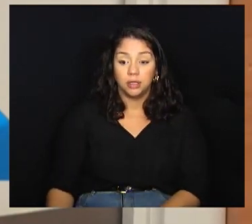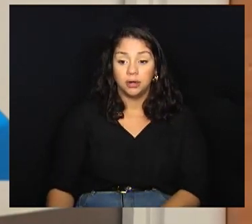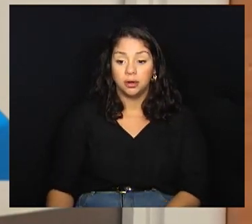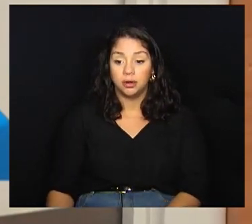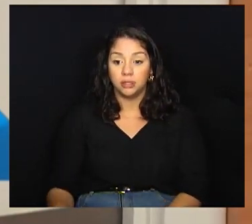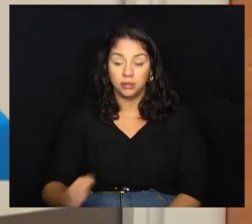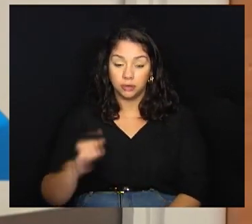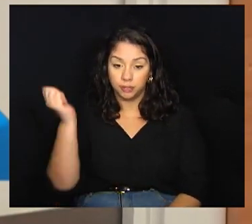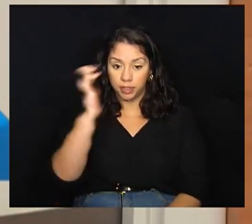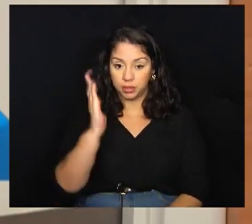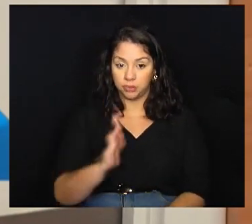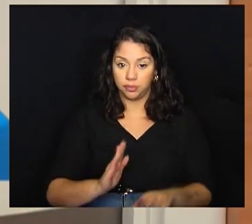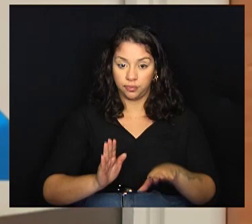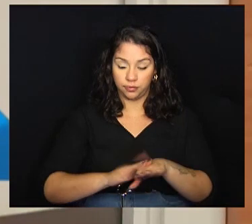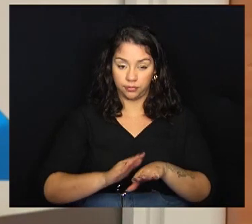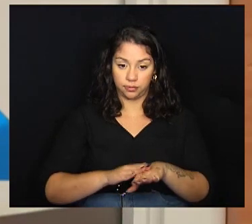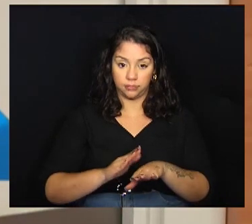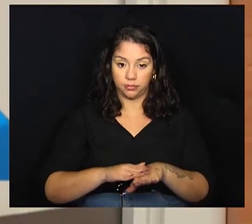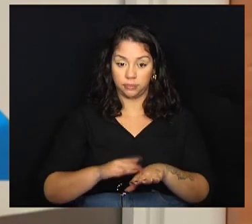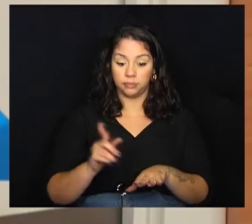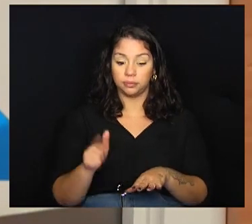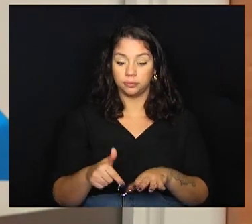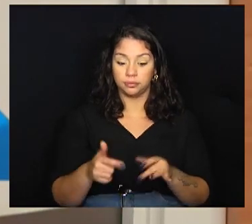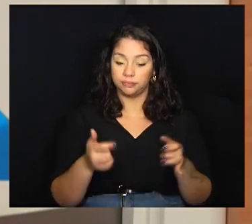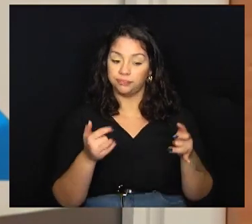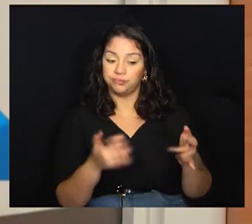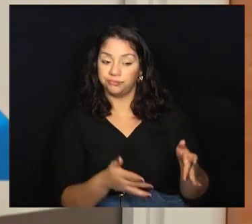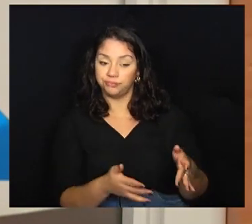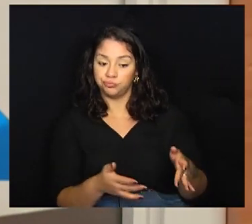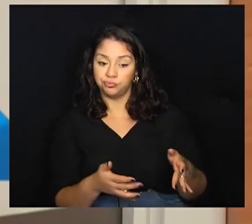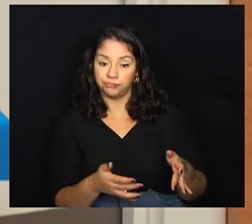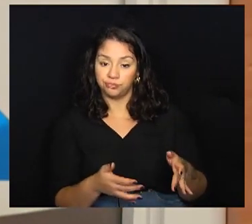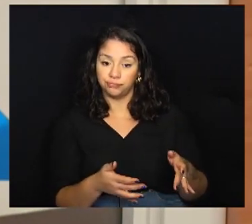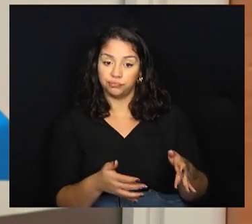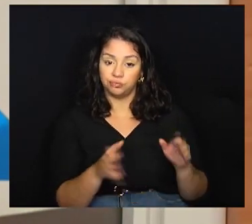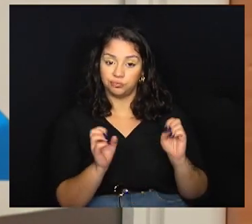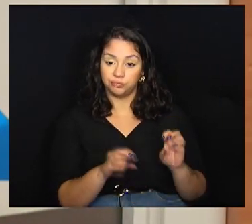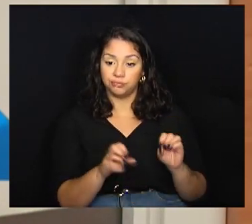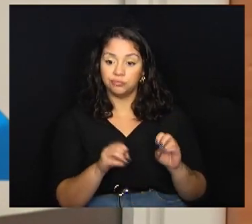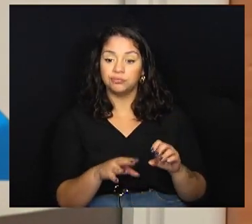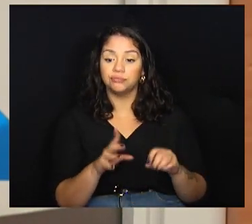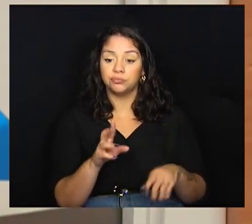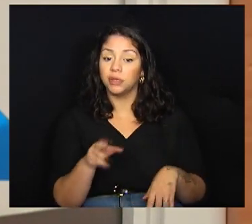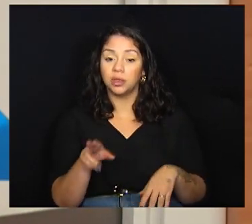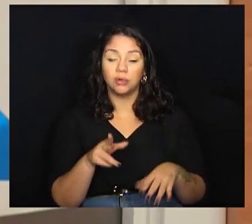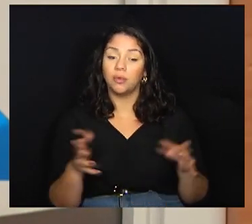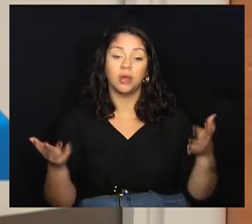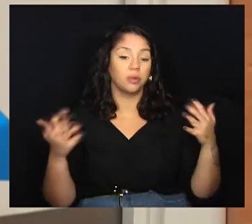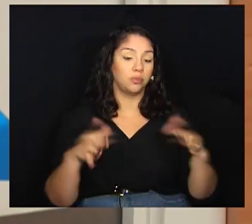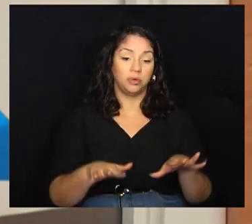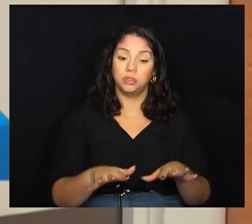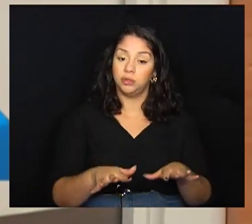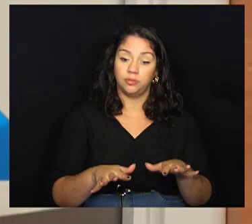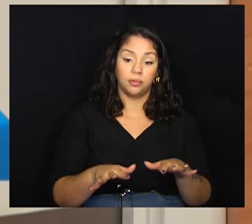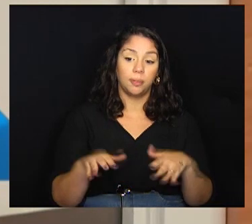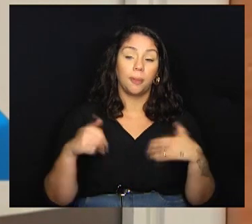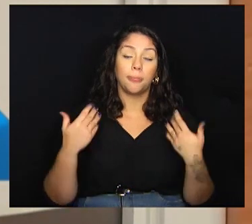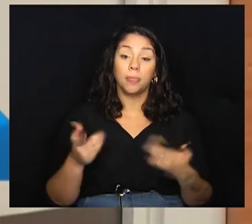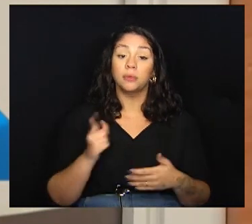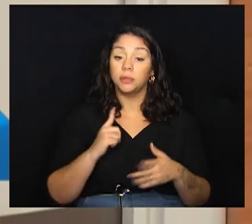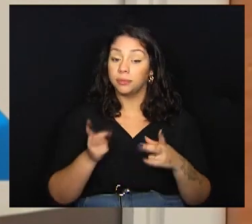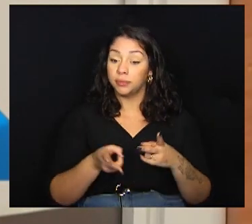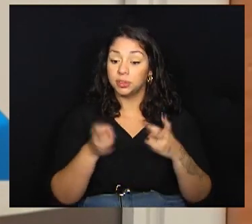Brasil muito à mercê dessa educação que não é inclusiva, né? Então a gente tem